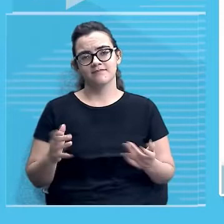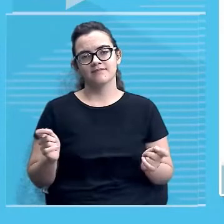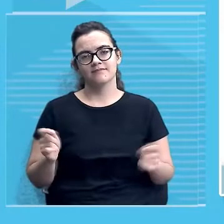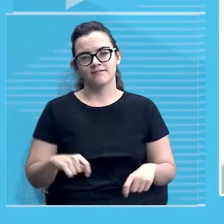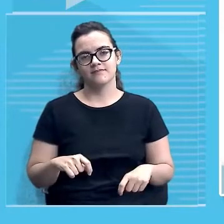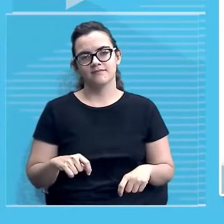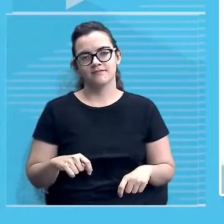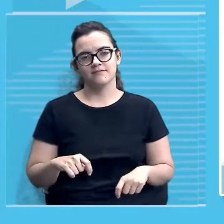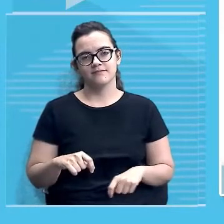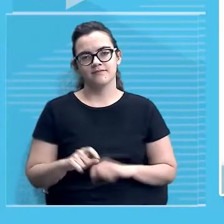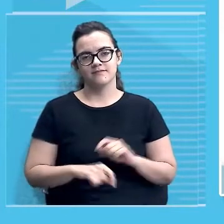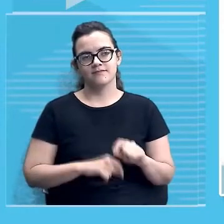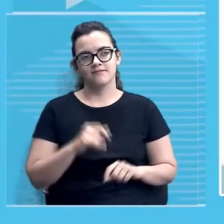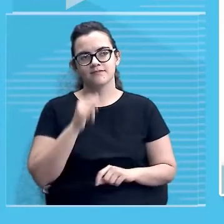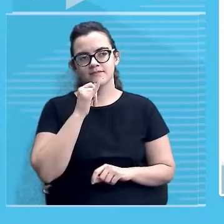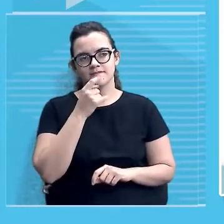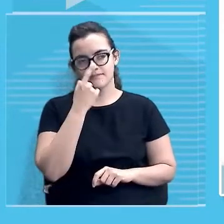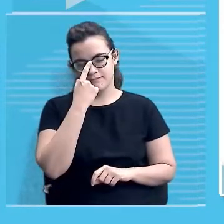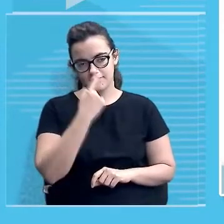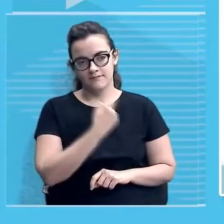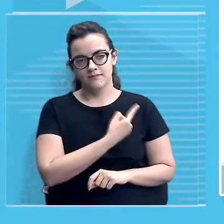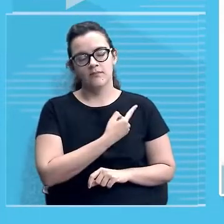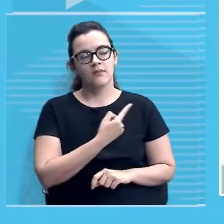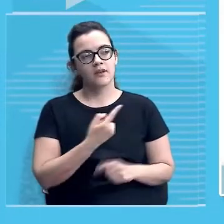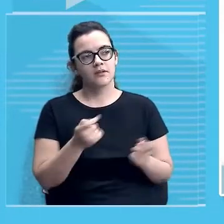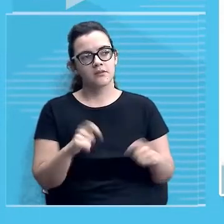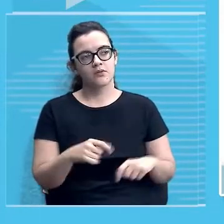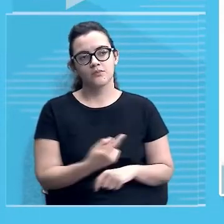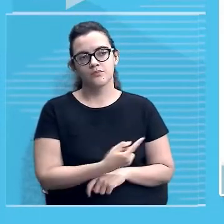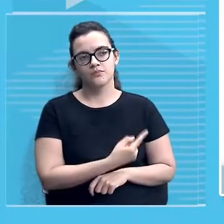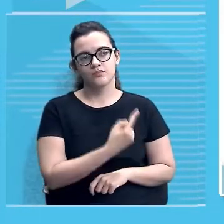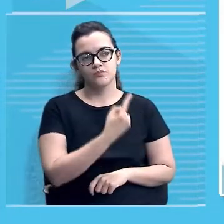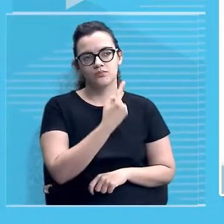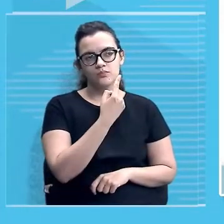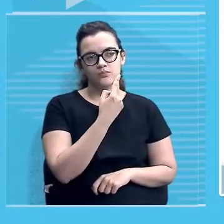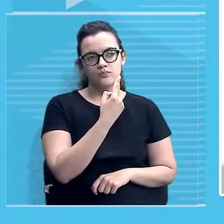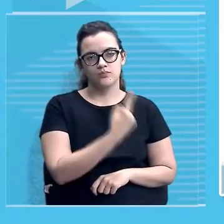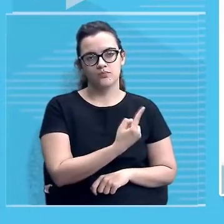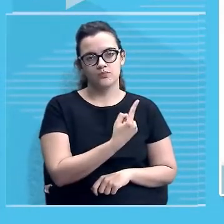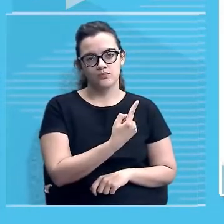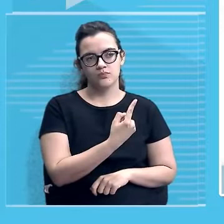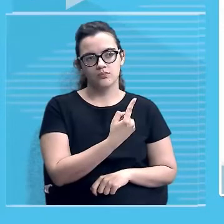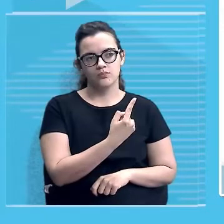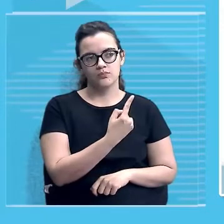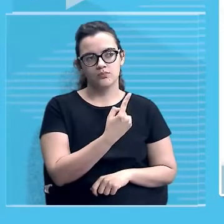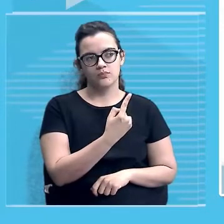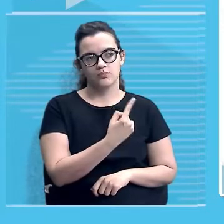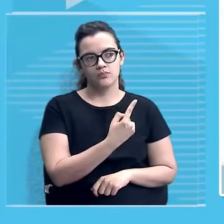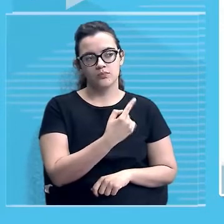representada por uma caloria com C maiúsculo.